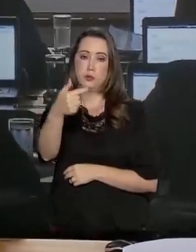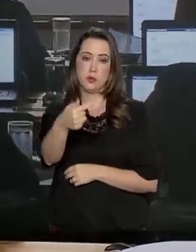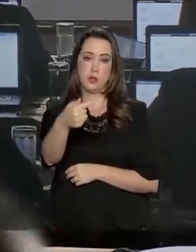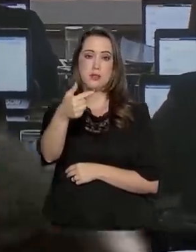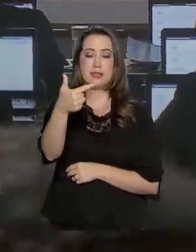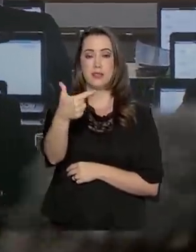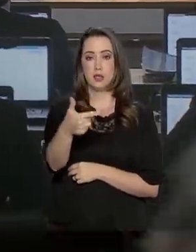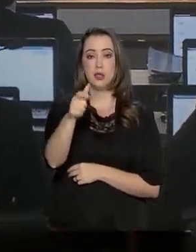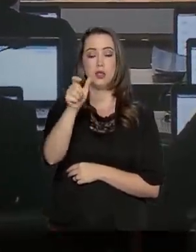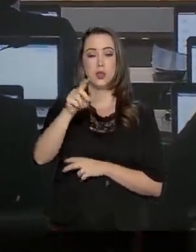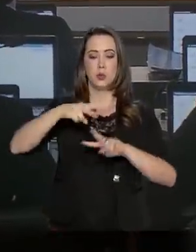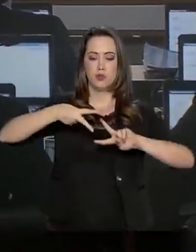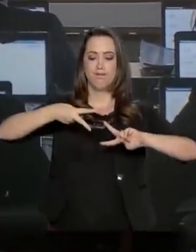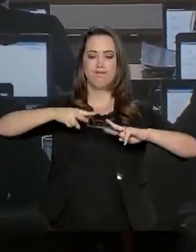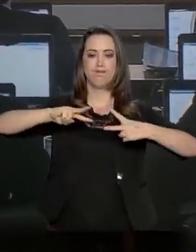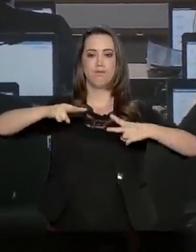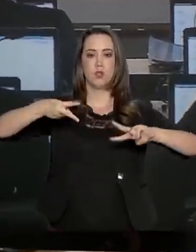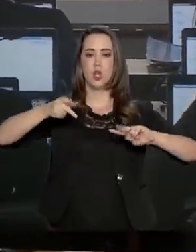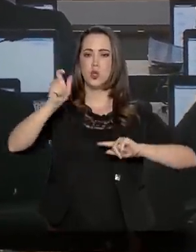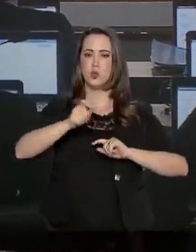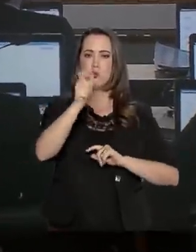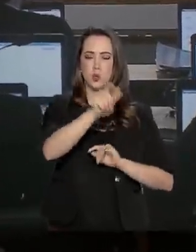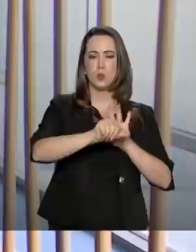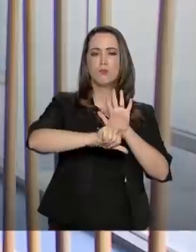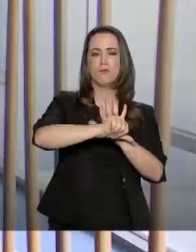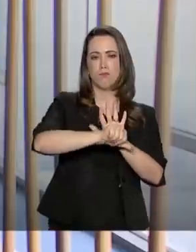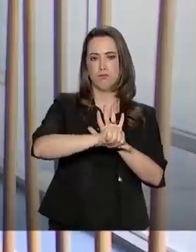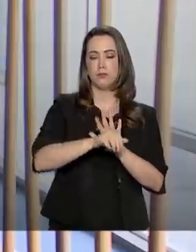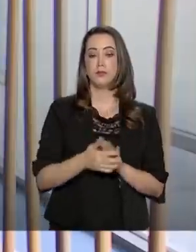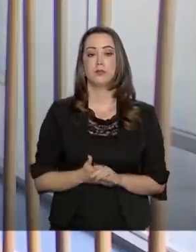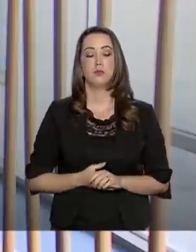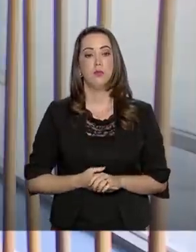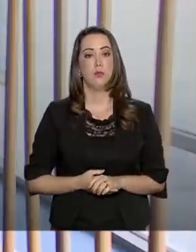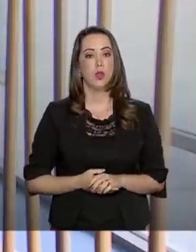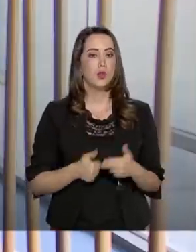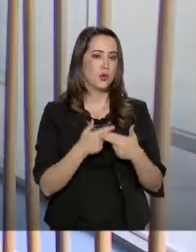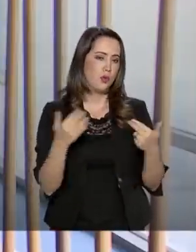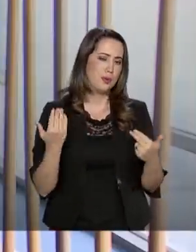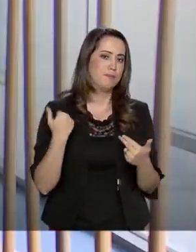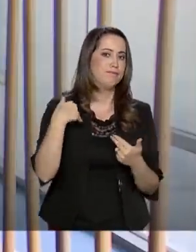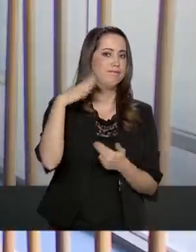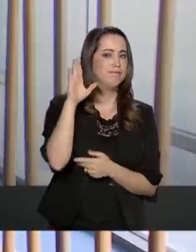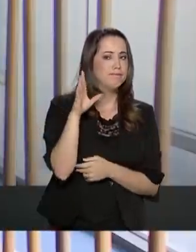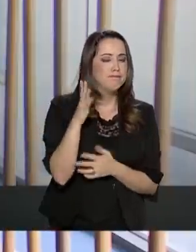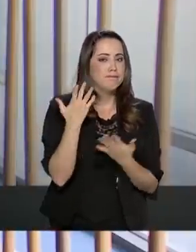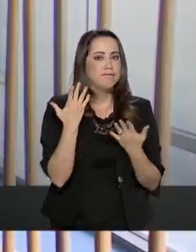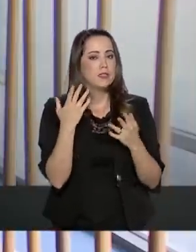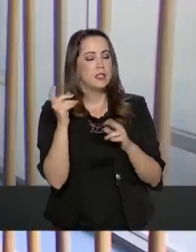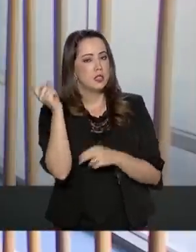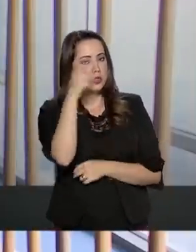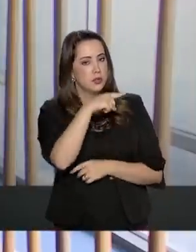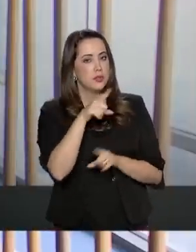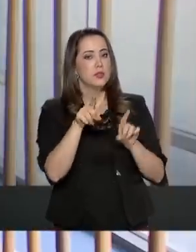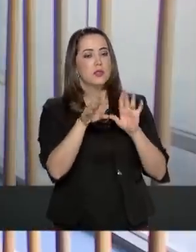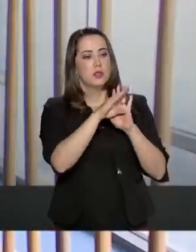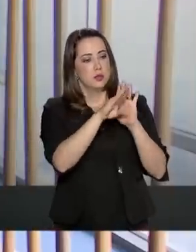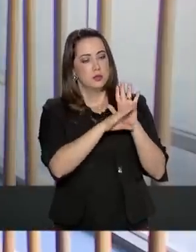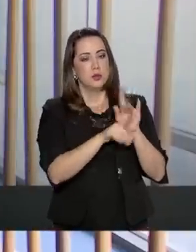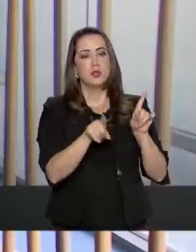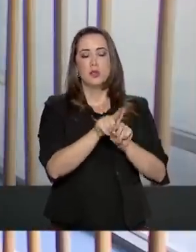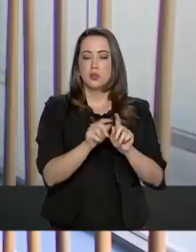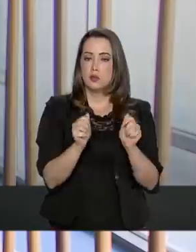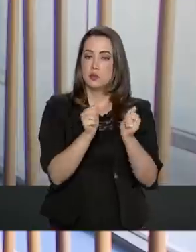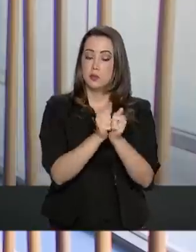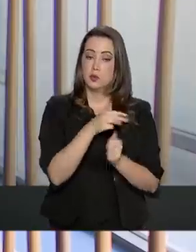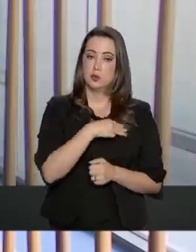7.872 vestígios biológicos de criminosos. Os itens mais polêmicos do projeto anticrime também não ficaram de fora.